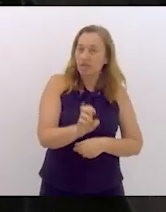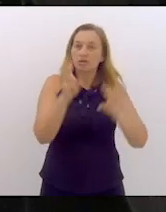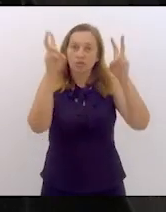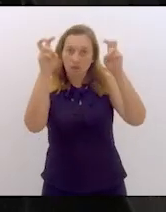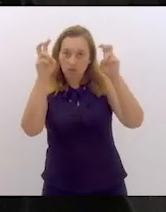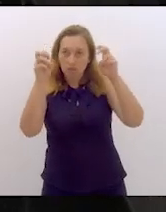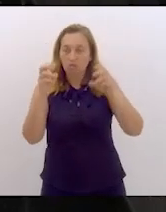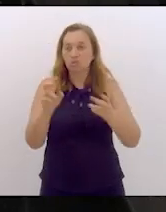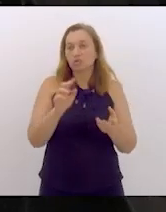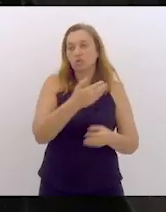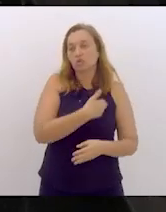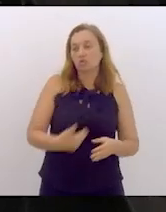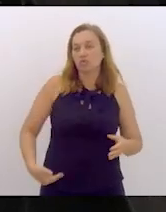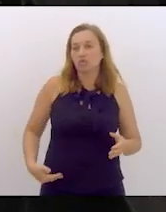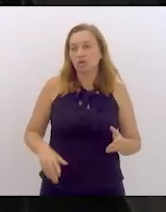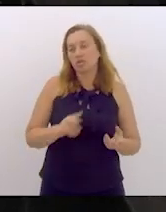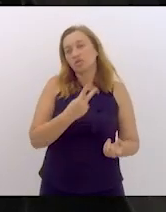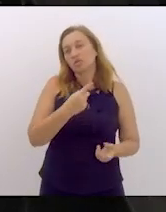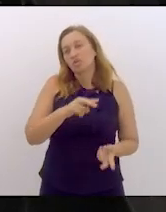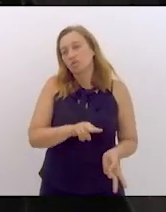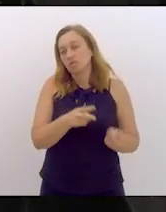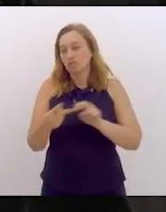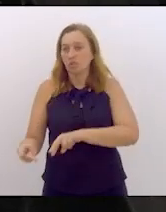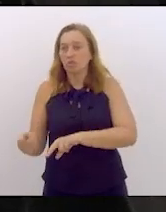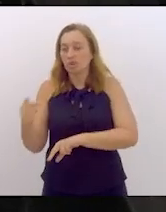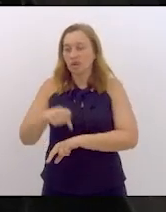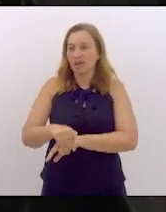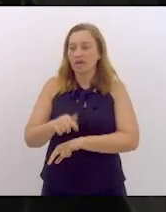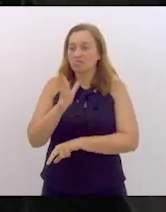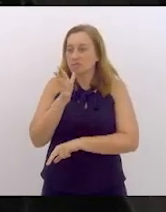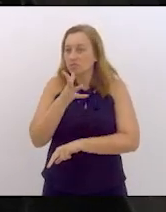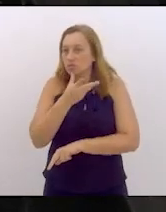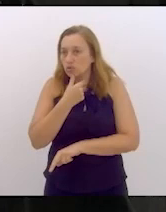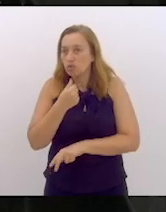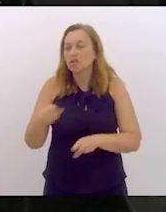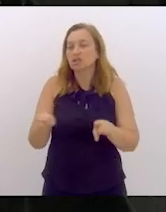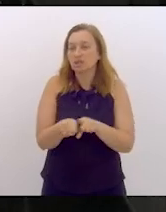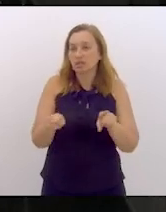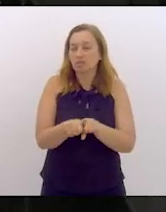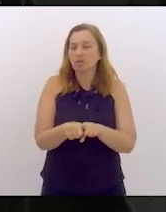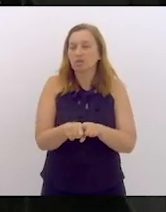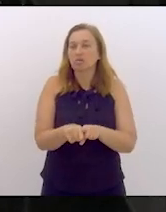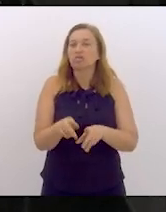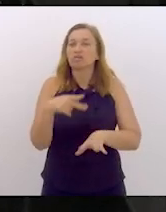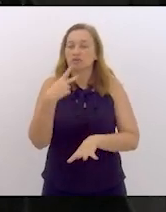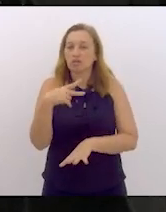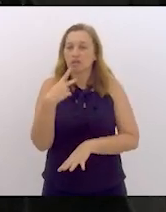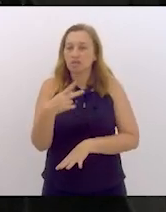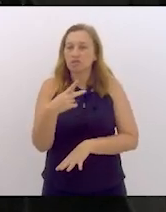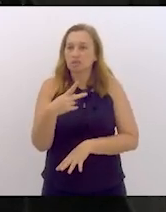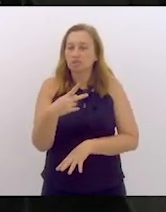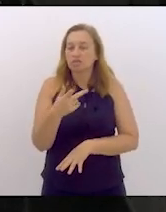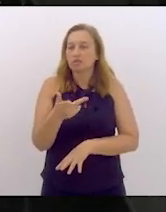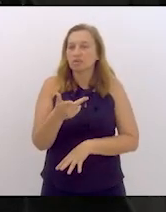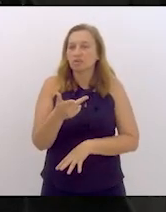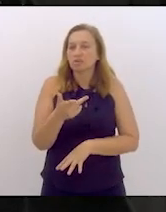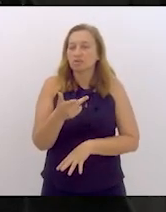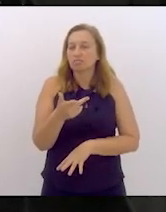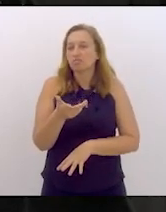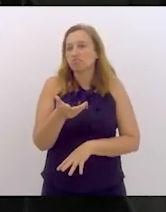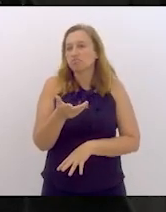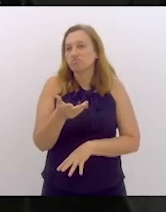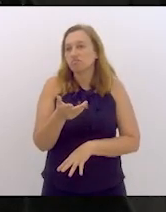a matéria que o governo mandou tardiamente para cá e ao mesmo tempo fazendo menção a esse